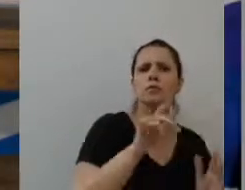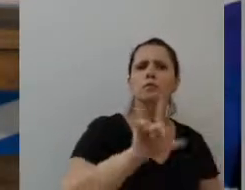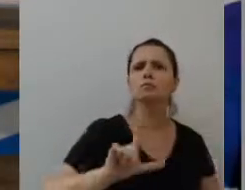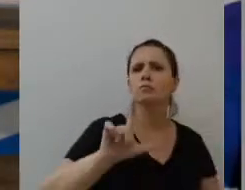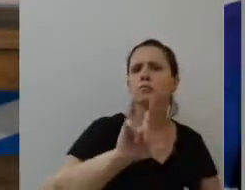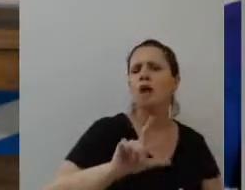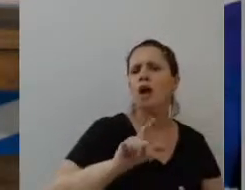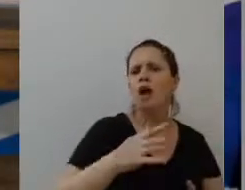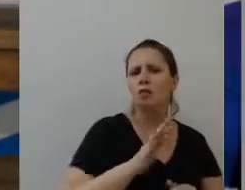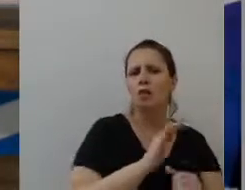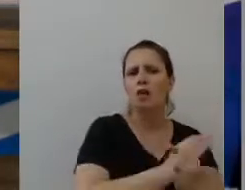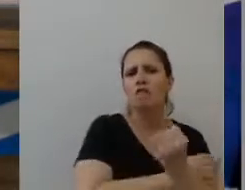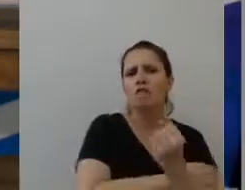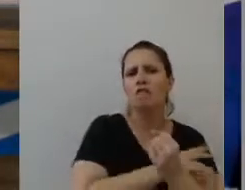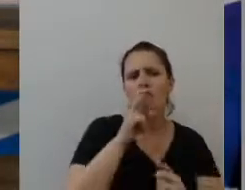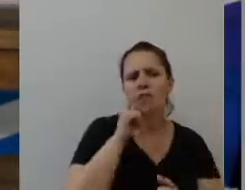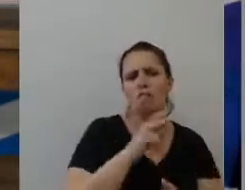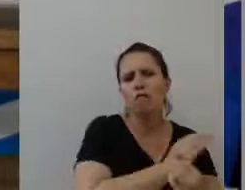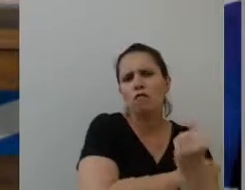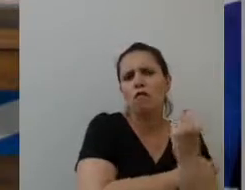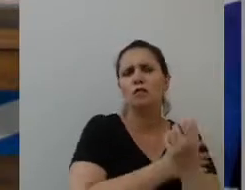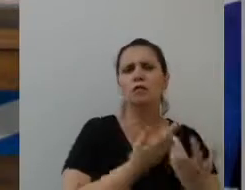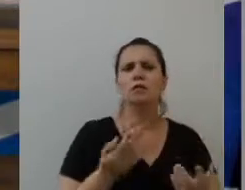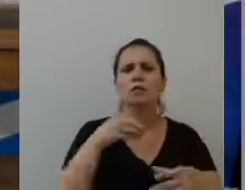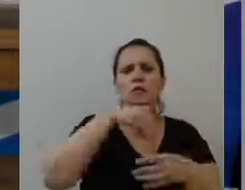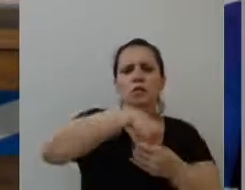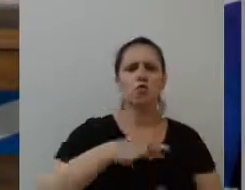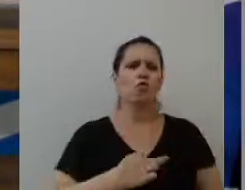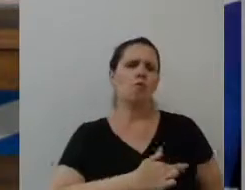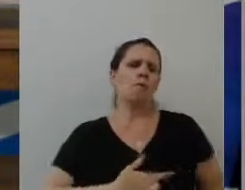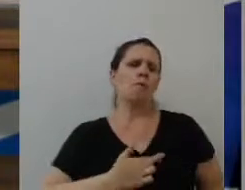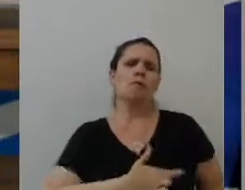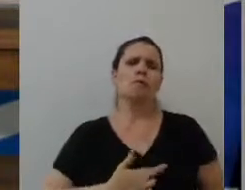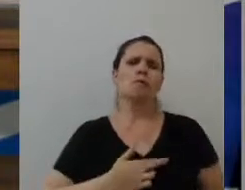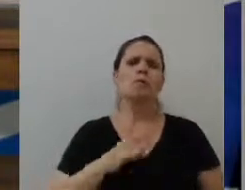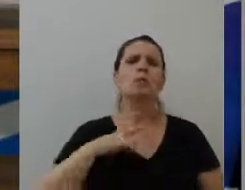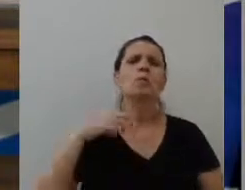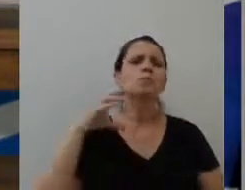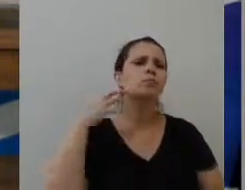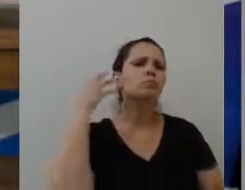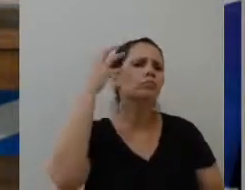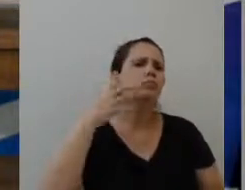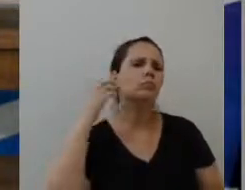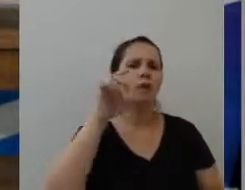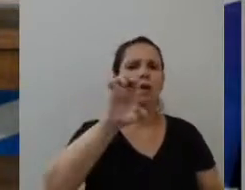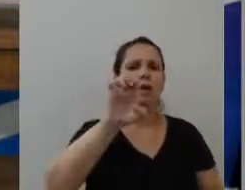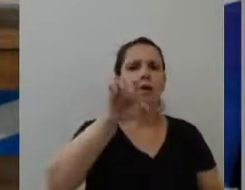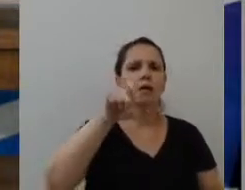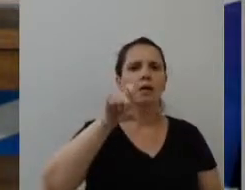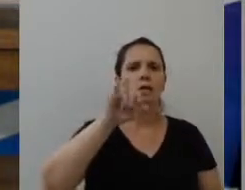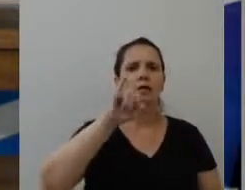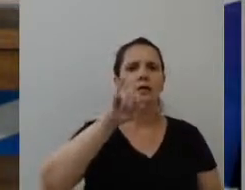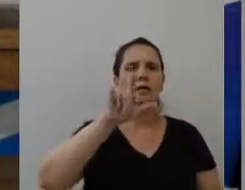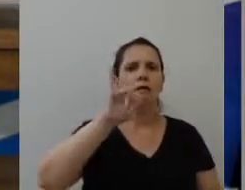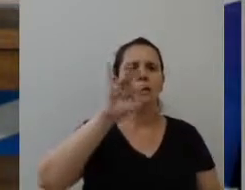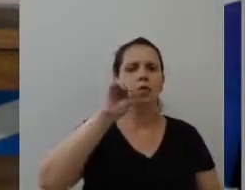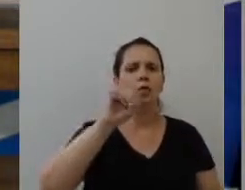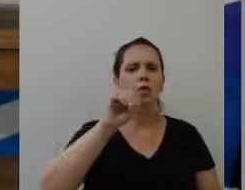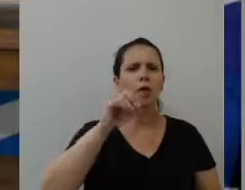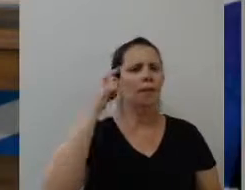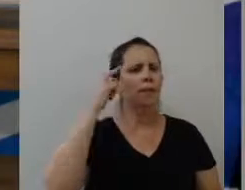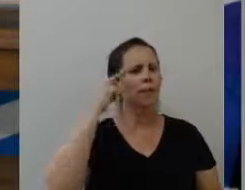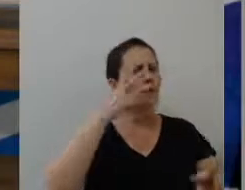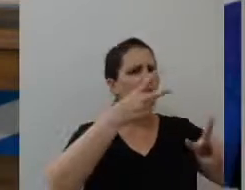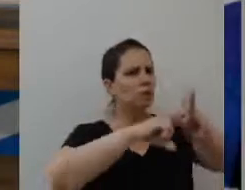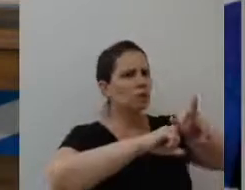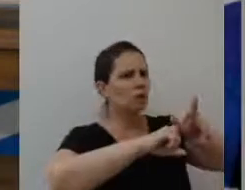dentro do romantismo, ok? E ali eu tenho Canção do Exílio. Exílio nos remete à ideia de prisão, né? Mas